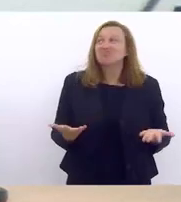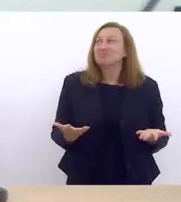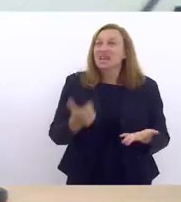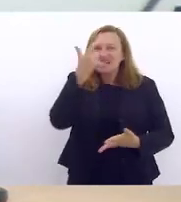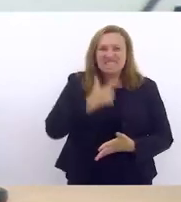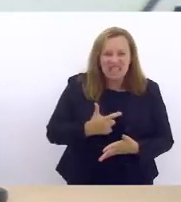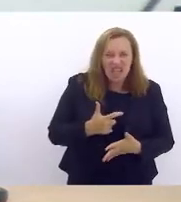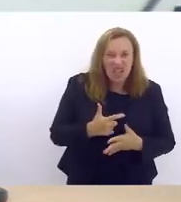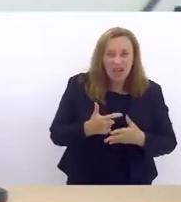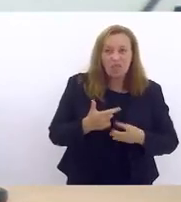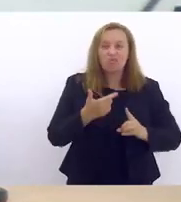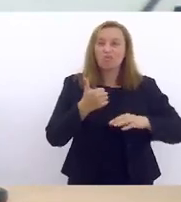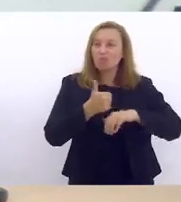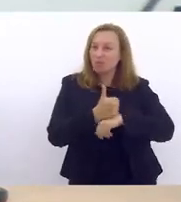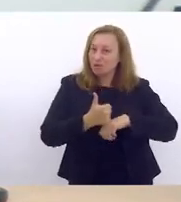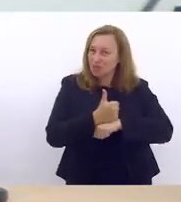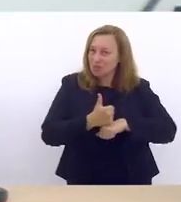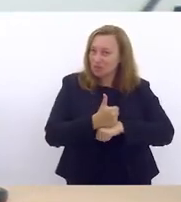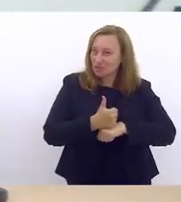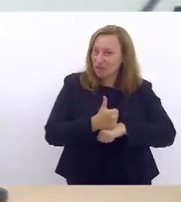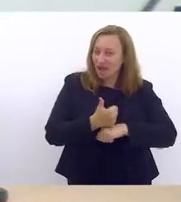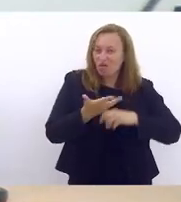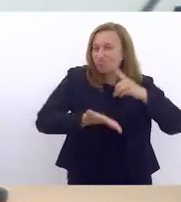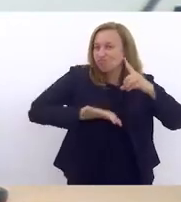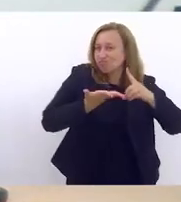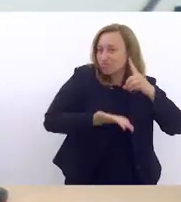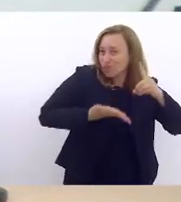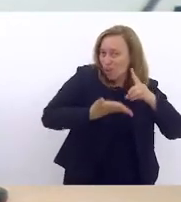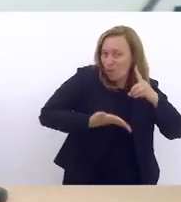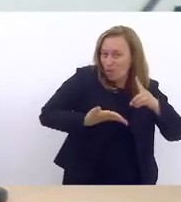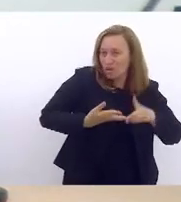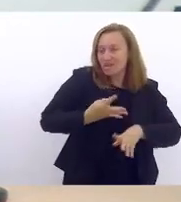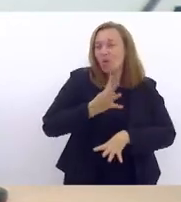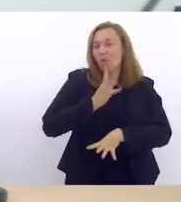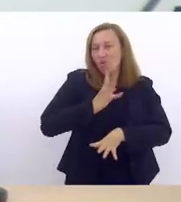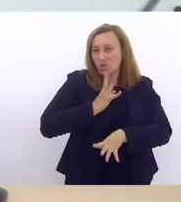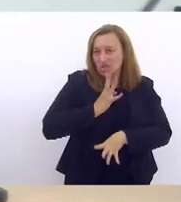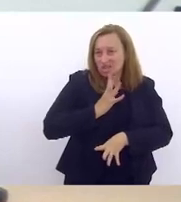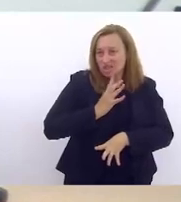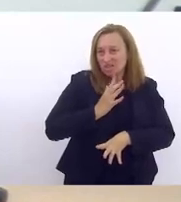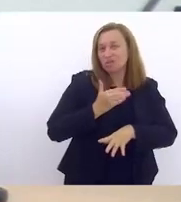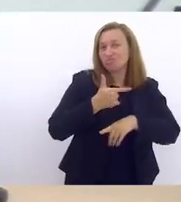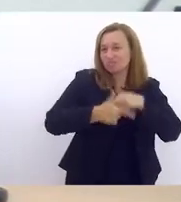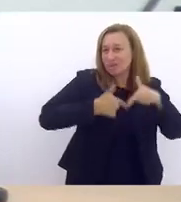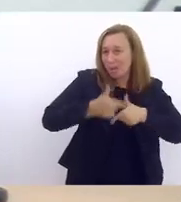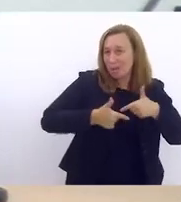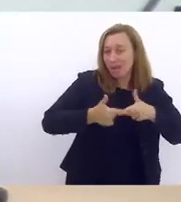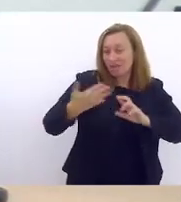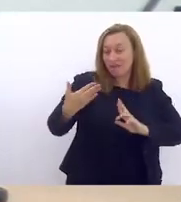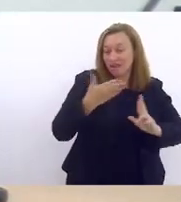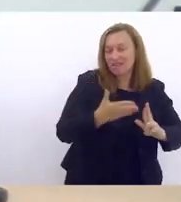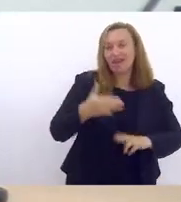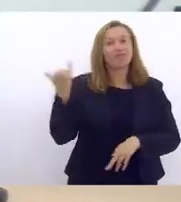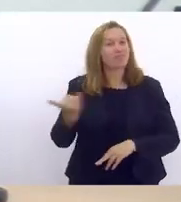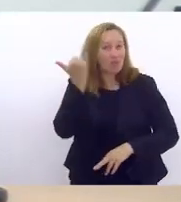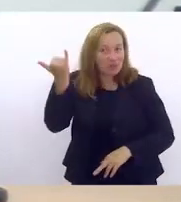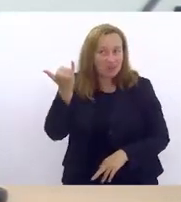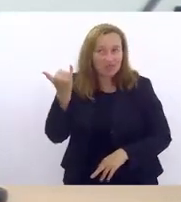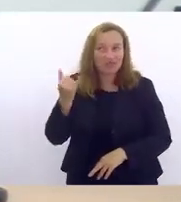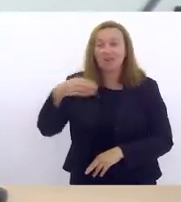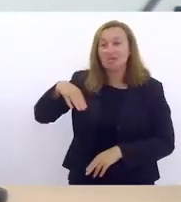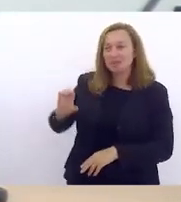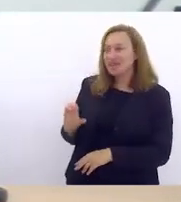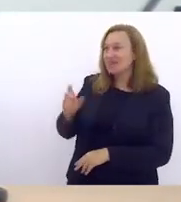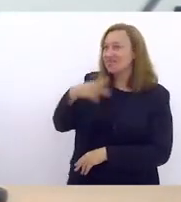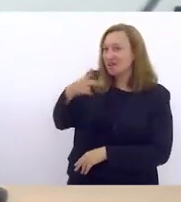ser uma profissional de atenção multidisciplinar ao parto, estar sendo reconhecida, tendo o nosso trabalho reconhecido, é muito importante. Miki lembrou que a gente fez